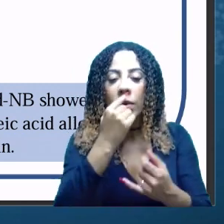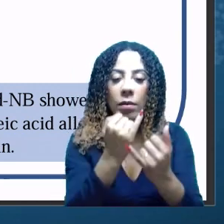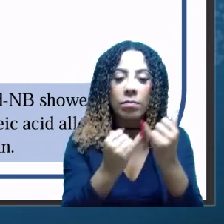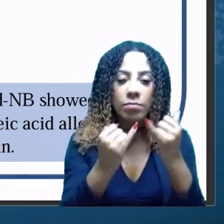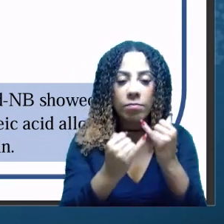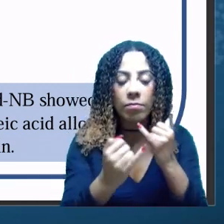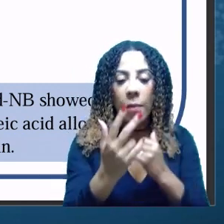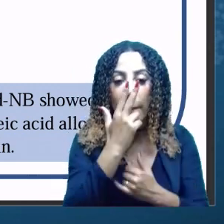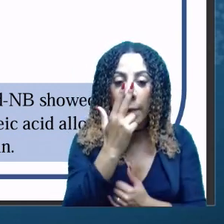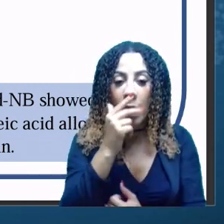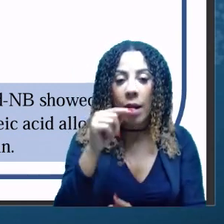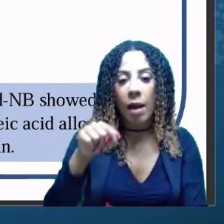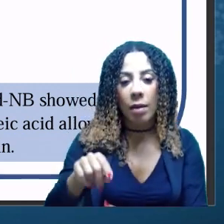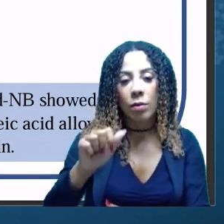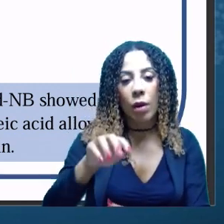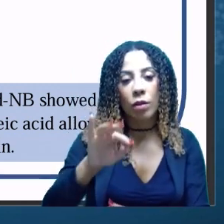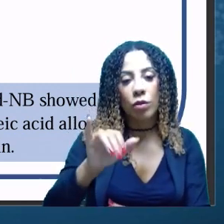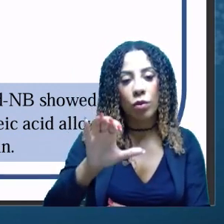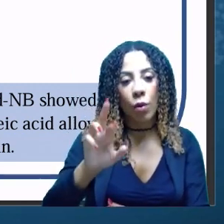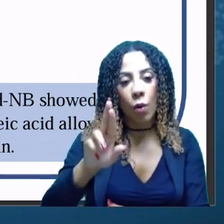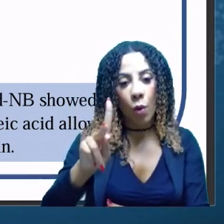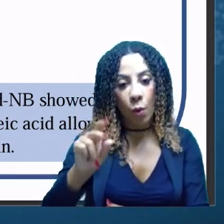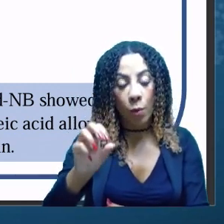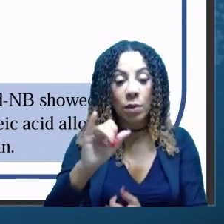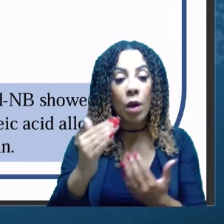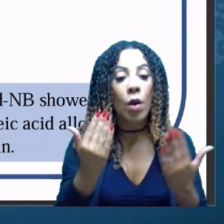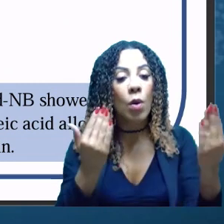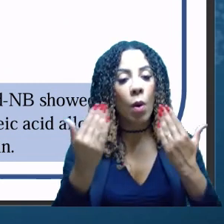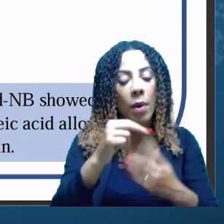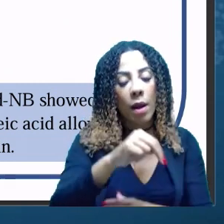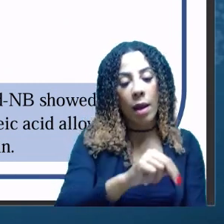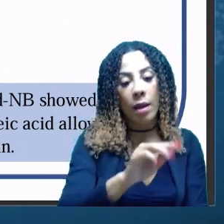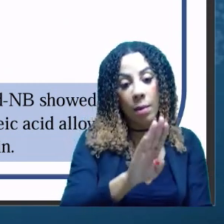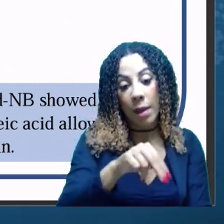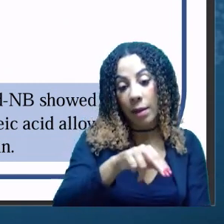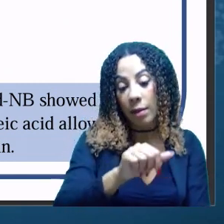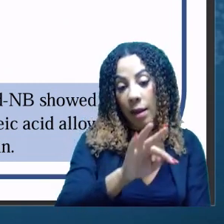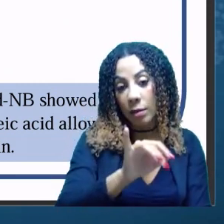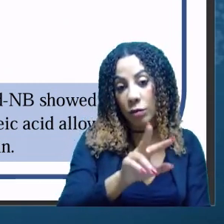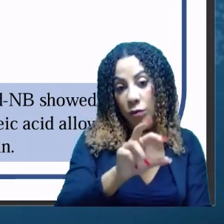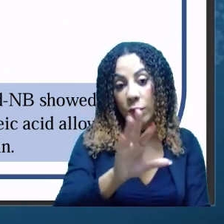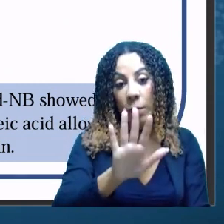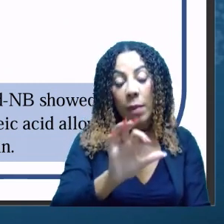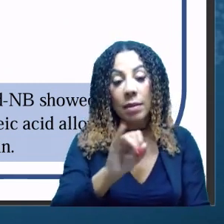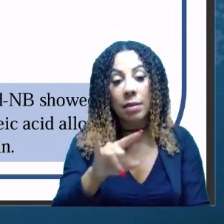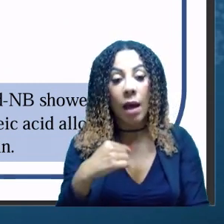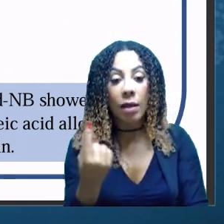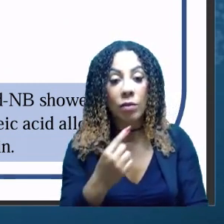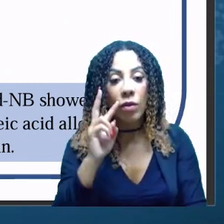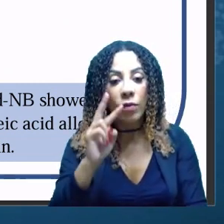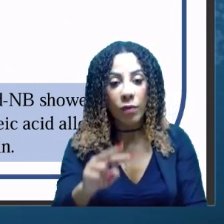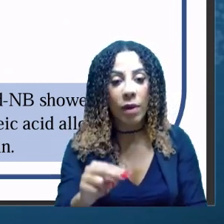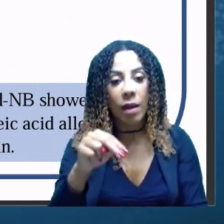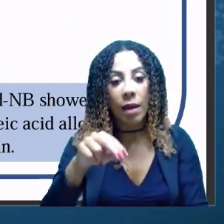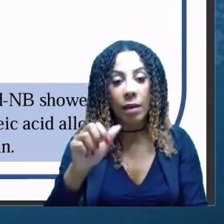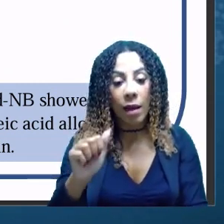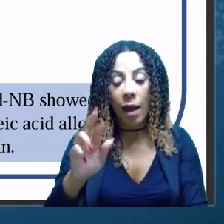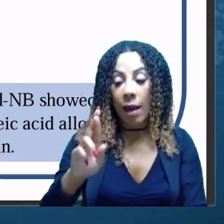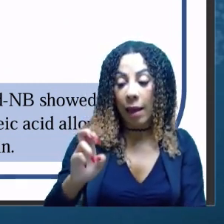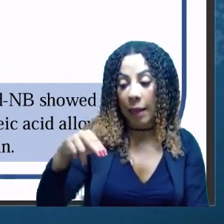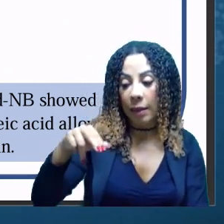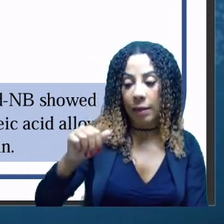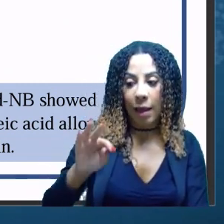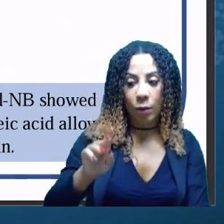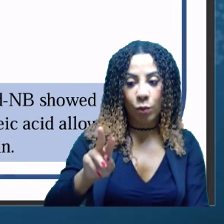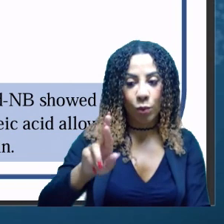anticorpo quando comparado com a proteína NB nativa. Mas, quando a gente avalia a proteína NA renaturada, ela possui uma afinidade muito menor do que a